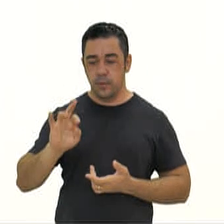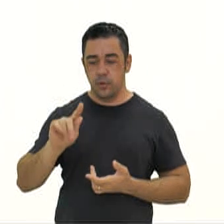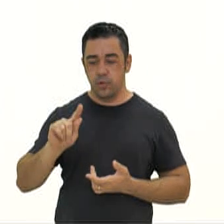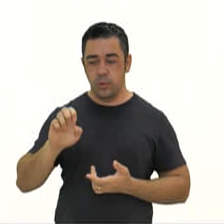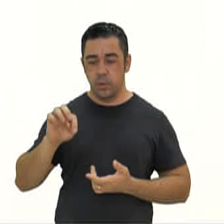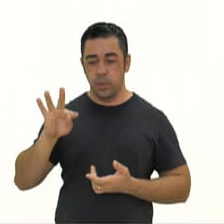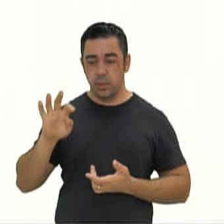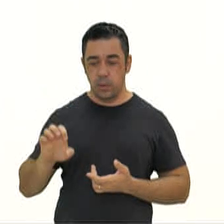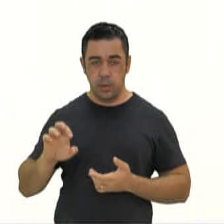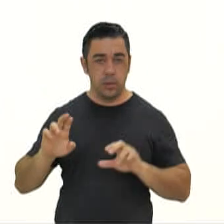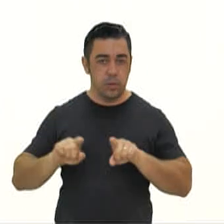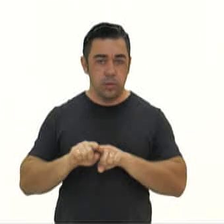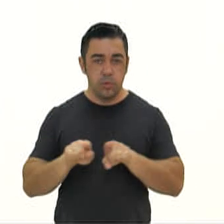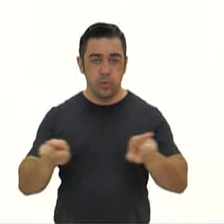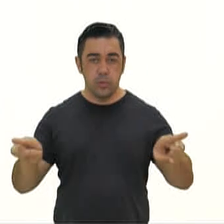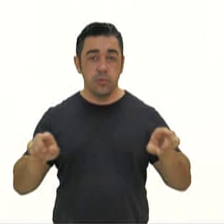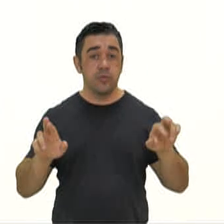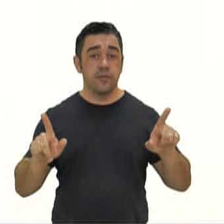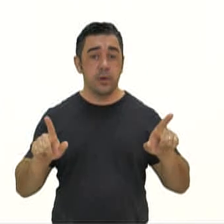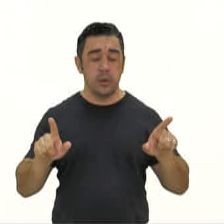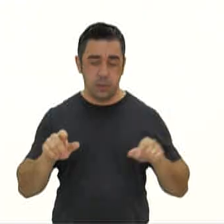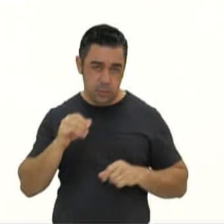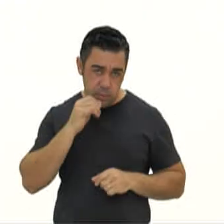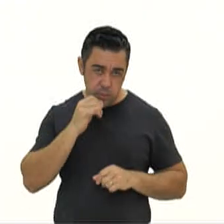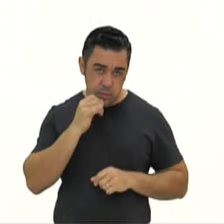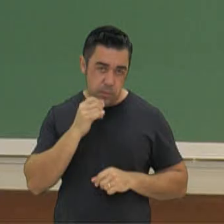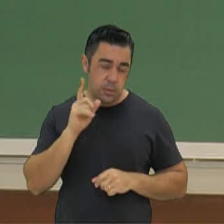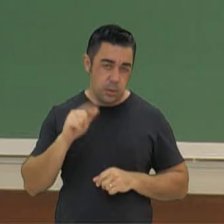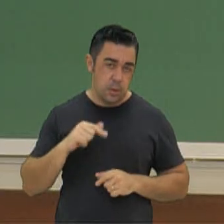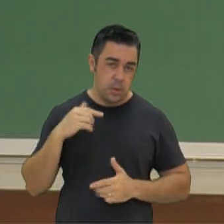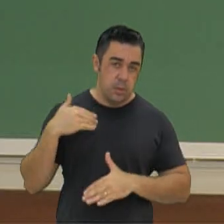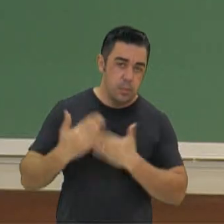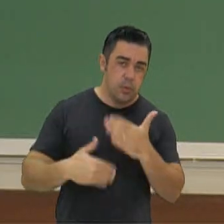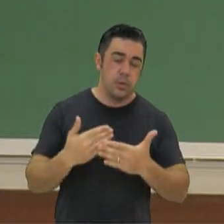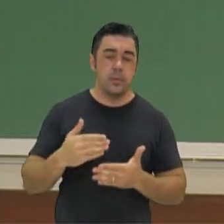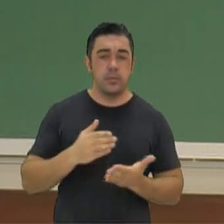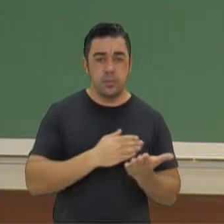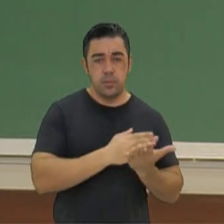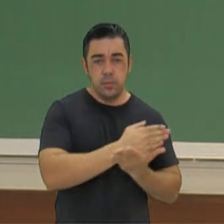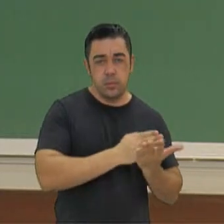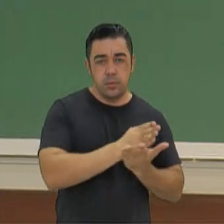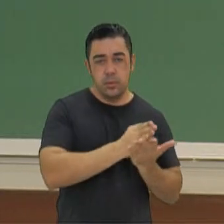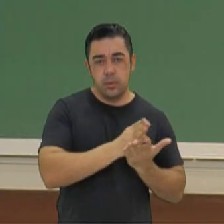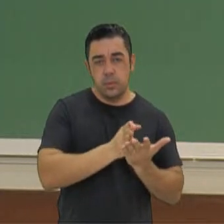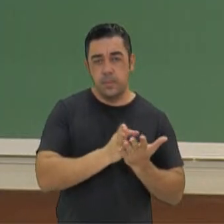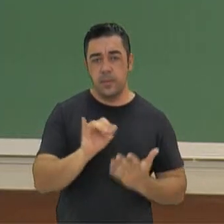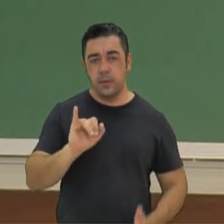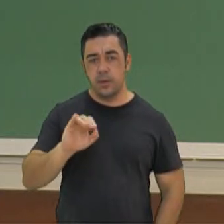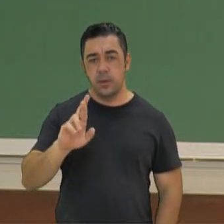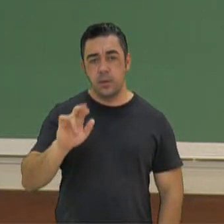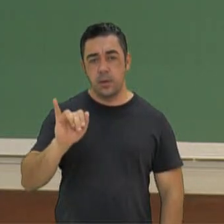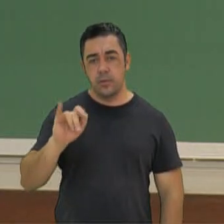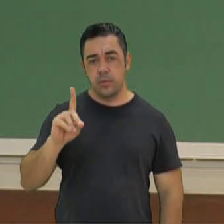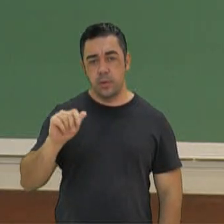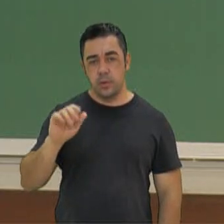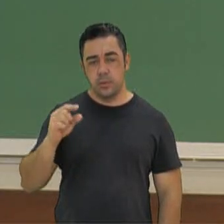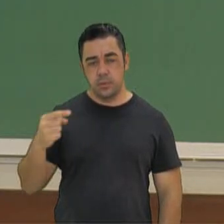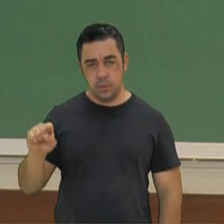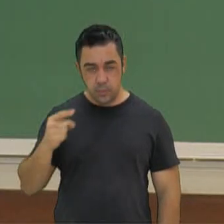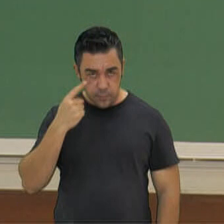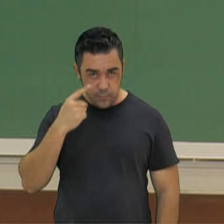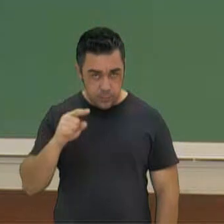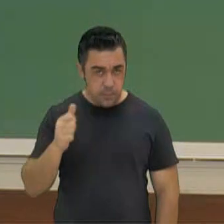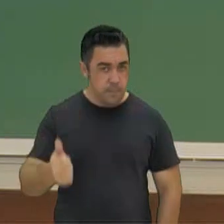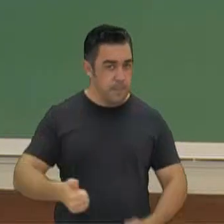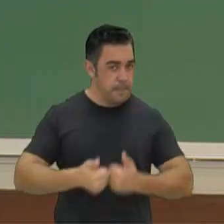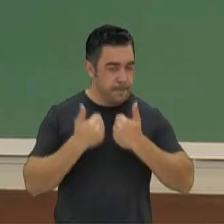vai divergir, vai ser diferente, ela vai ser processo de irradiação que a gente viu agora há pouquinho ali.